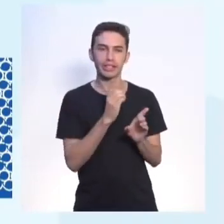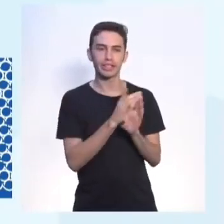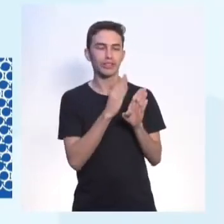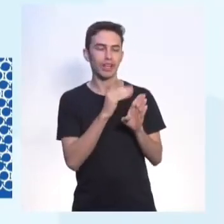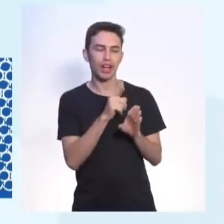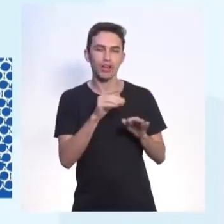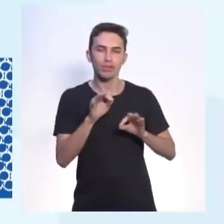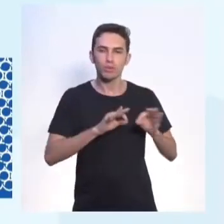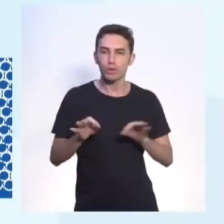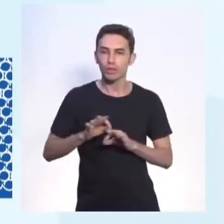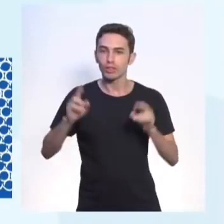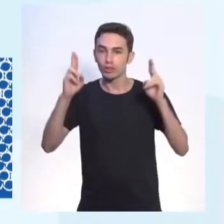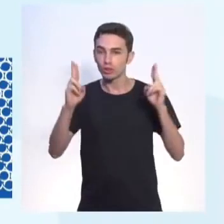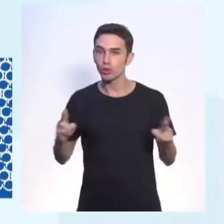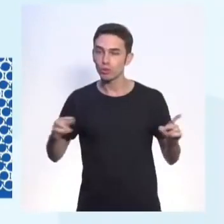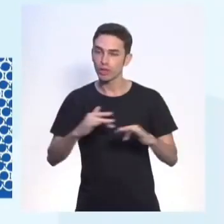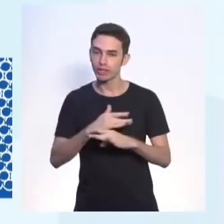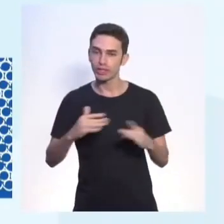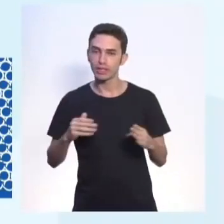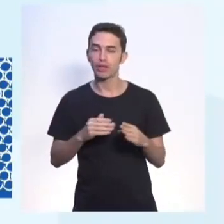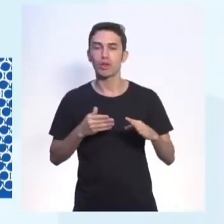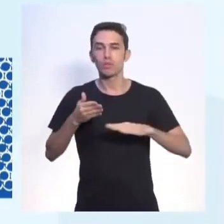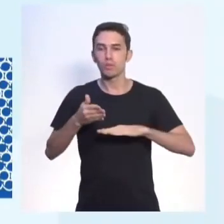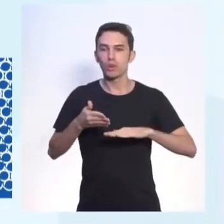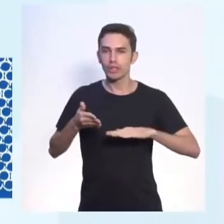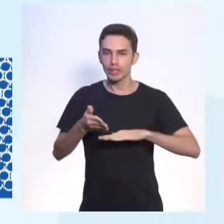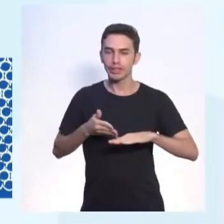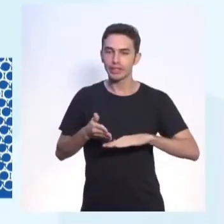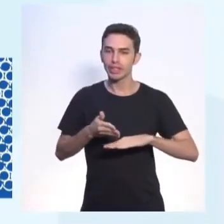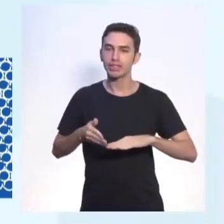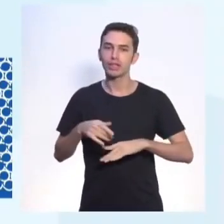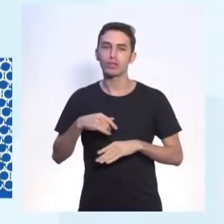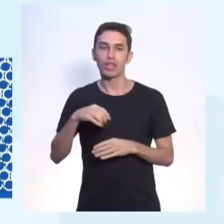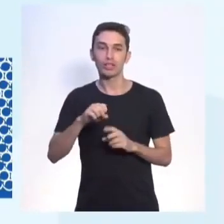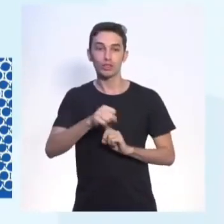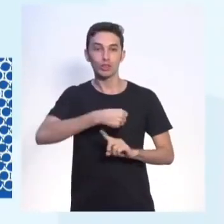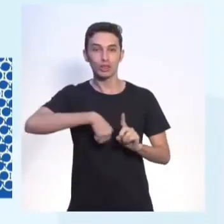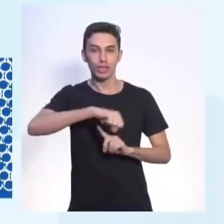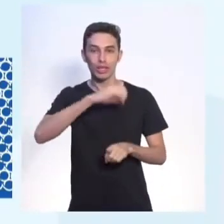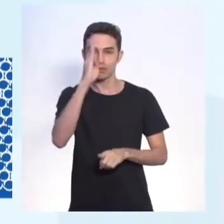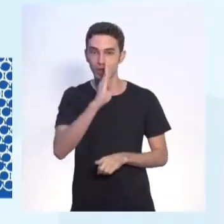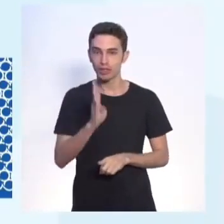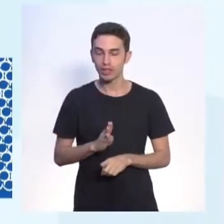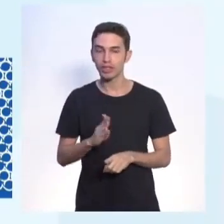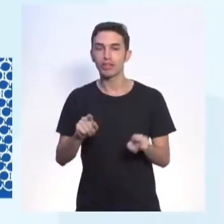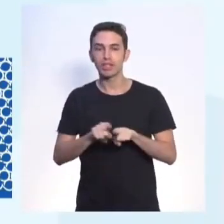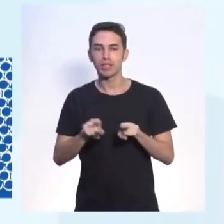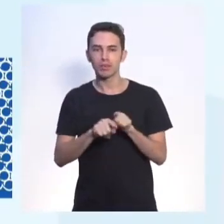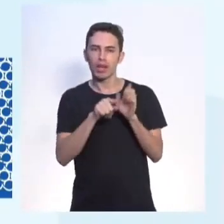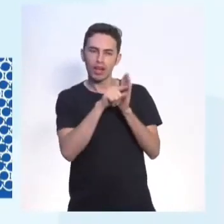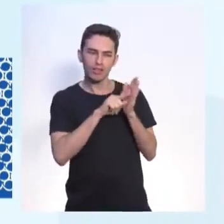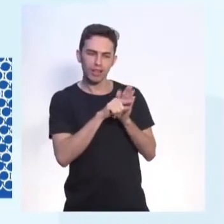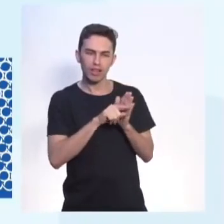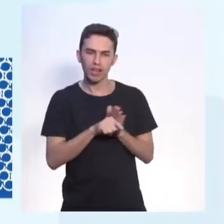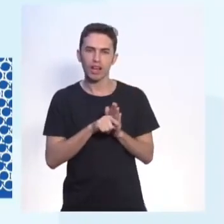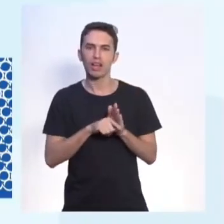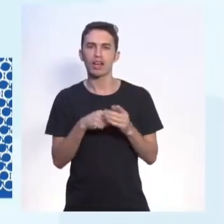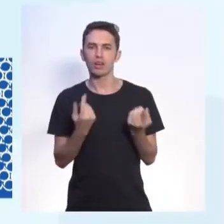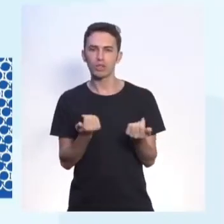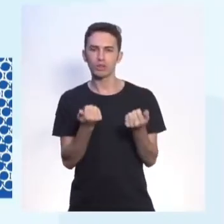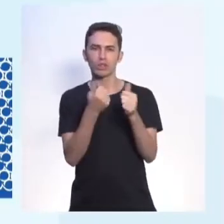os processos de urbanização e modernização da sociedade brasileira e avaliar as